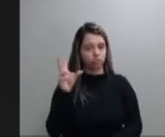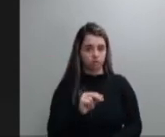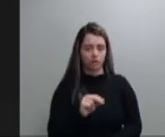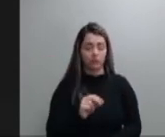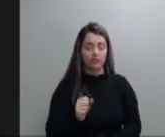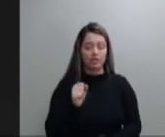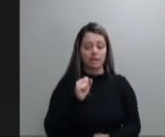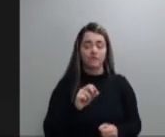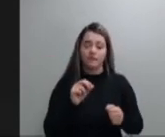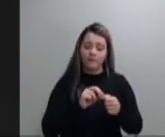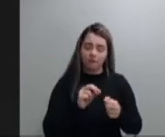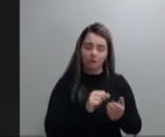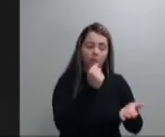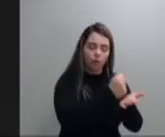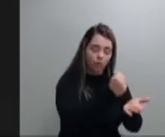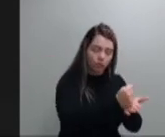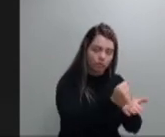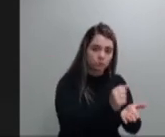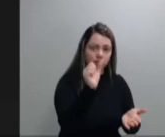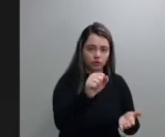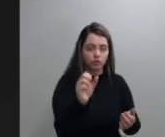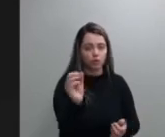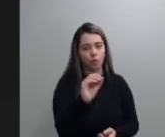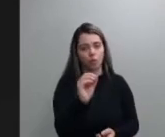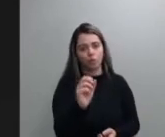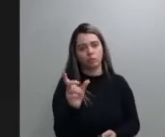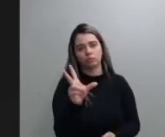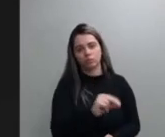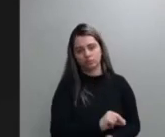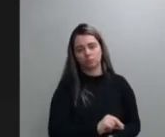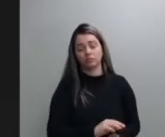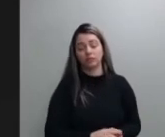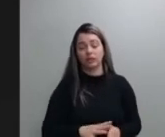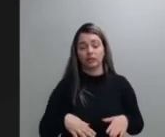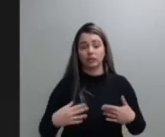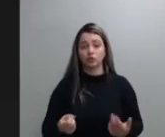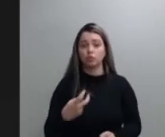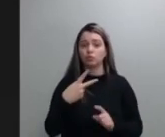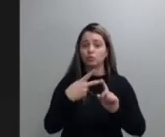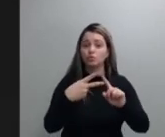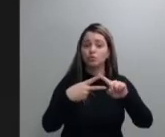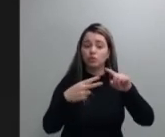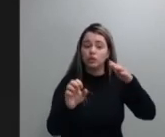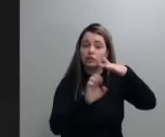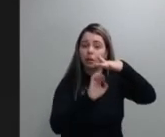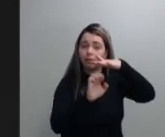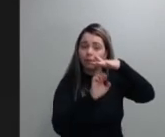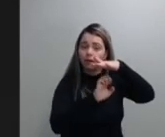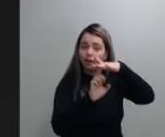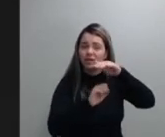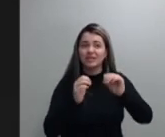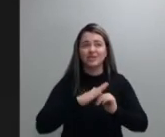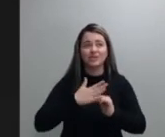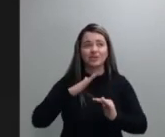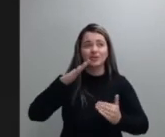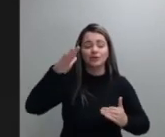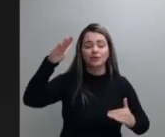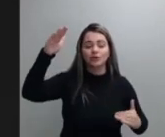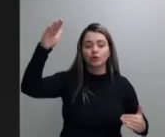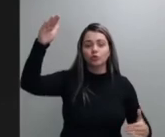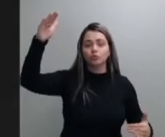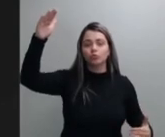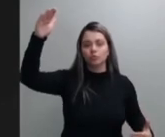não ministro Menino duas empresas no caso são macroempresas são empresas transnacionais elas se elas